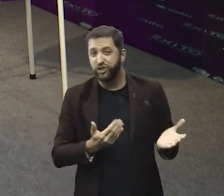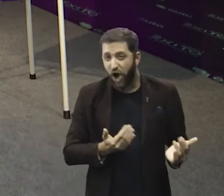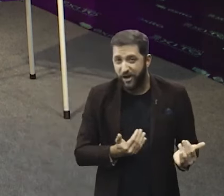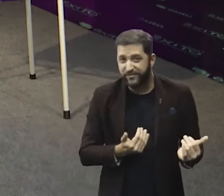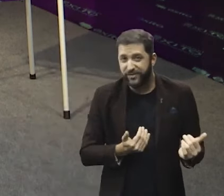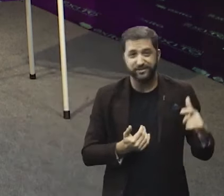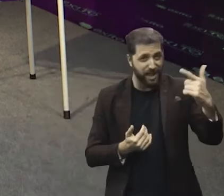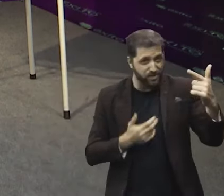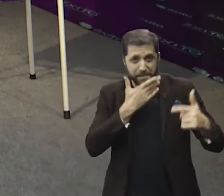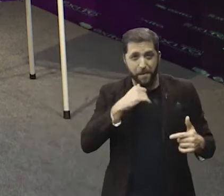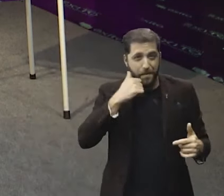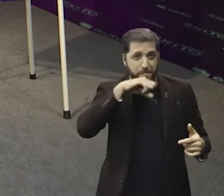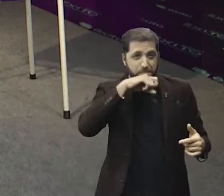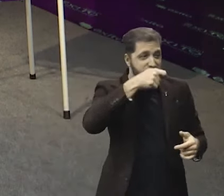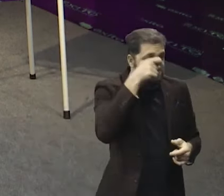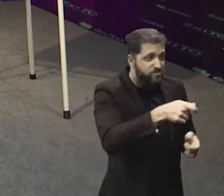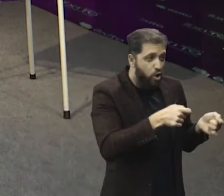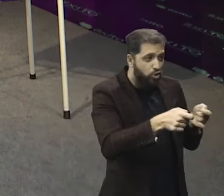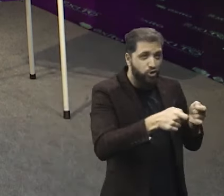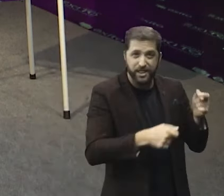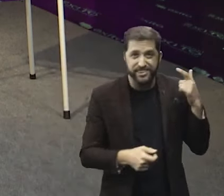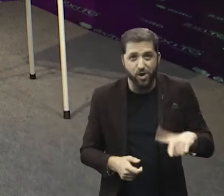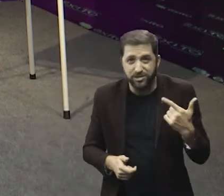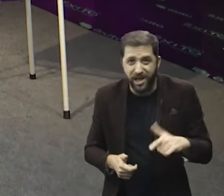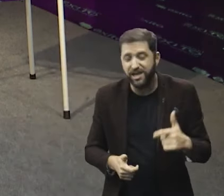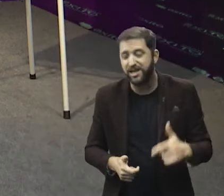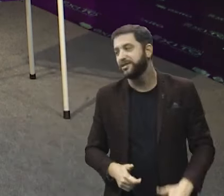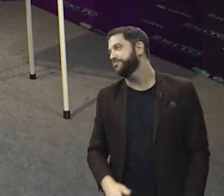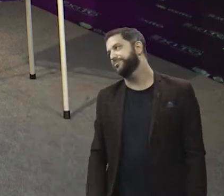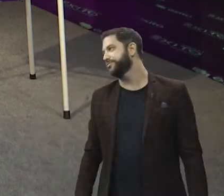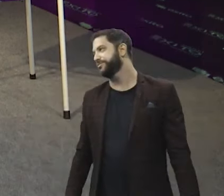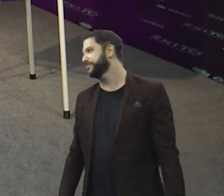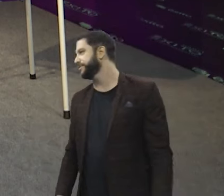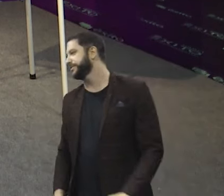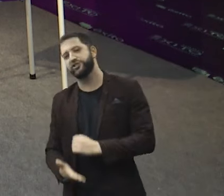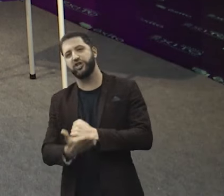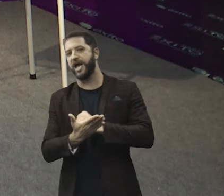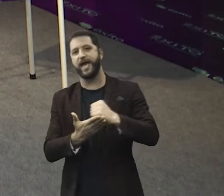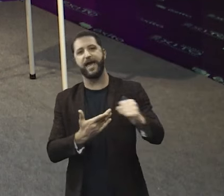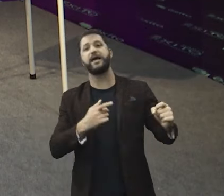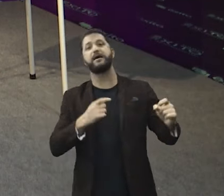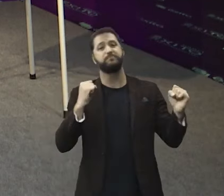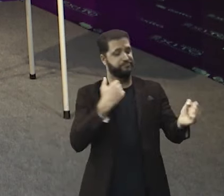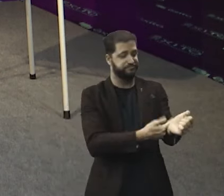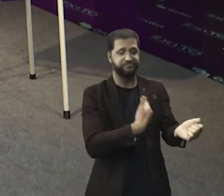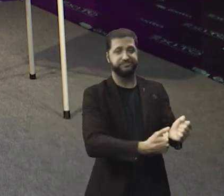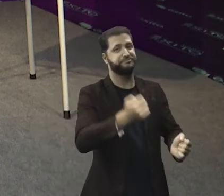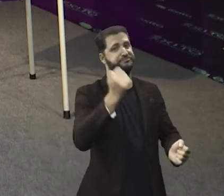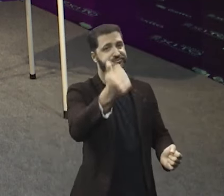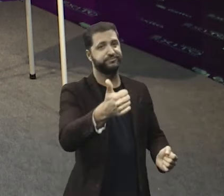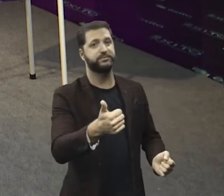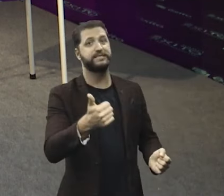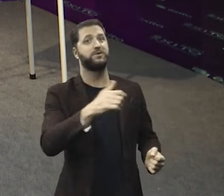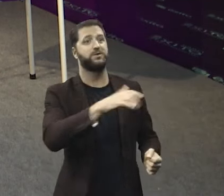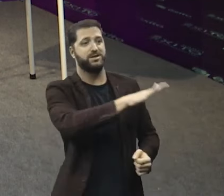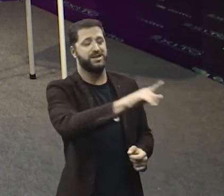pais não tiverem antenados e as Crianças de jeito nenhum gente as crianças só sobre a sua